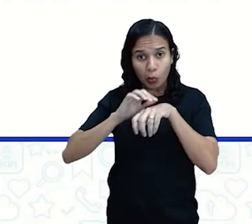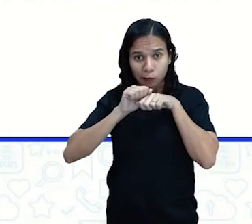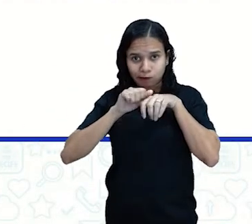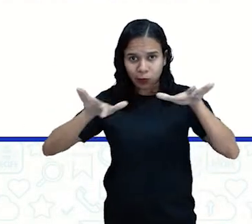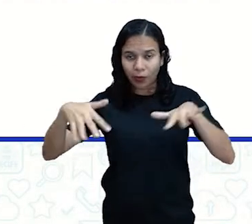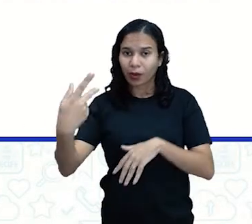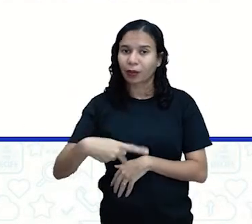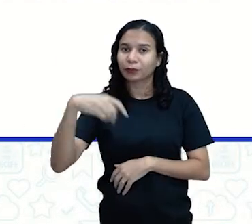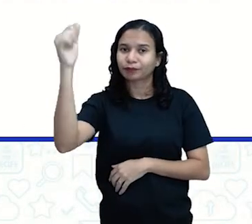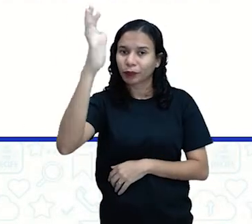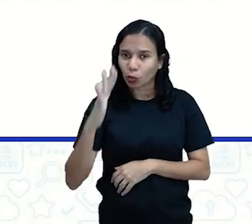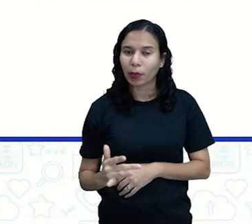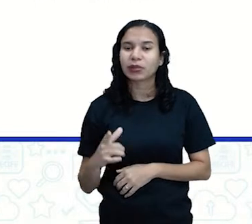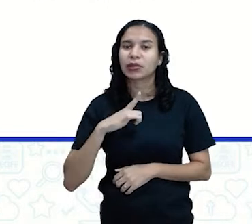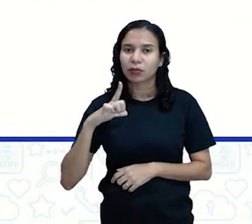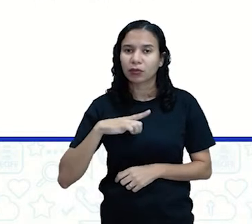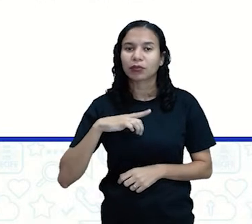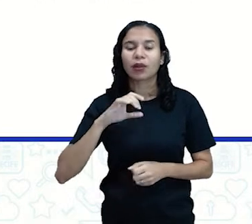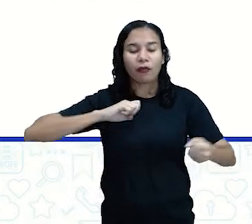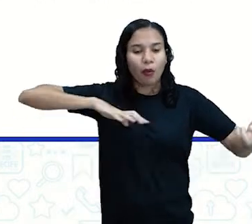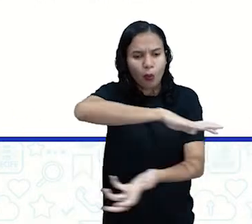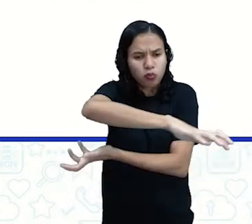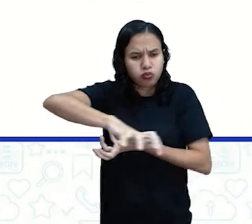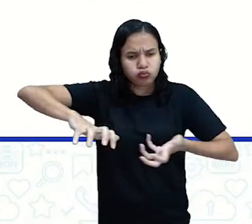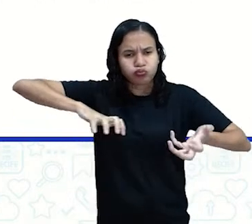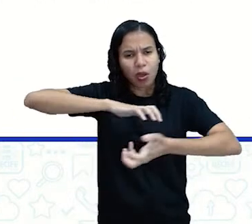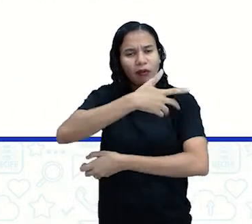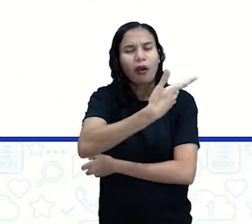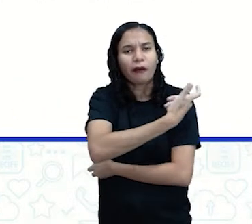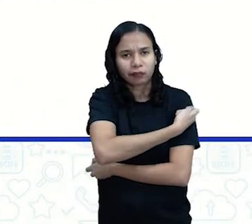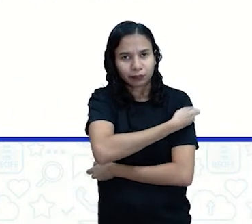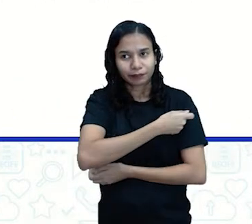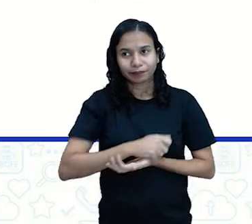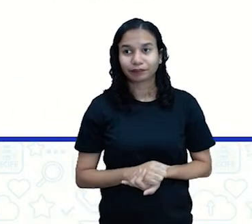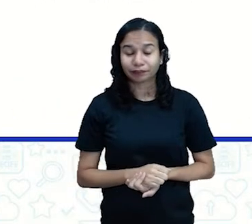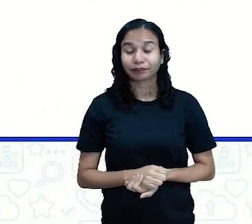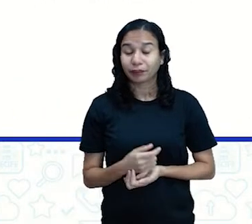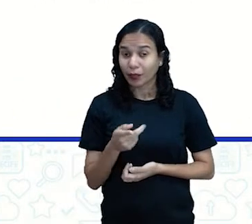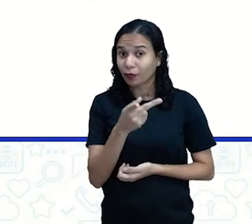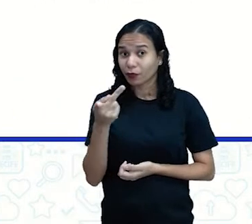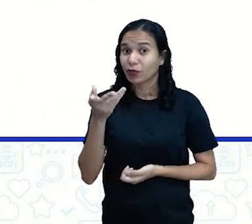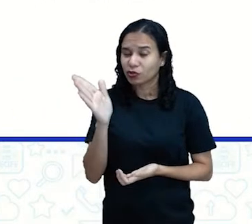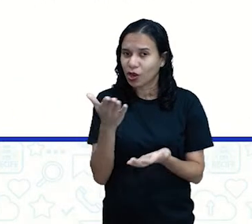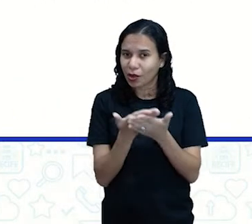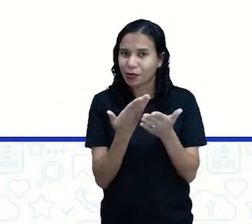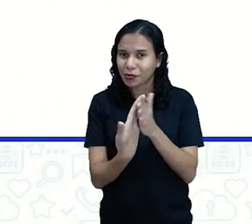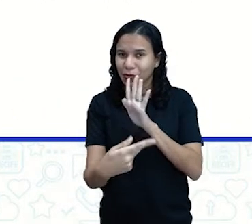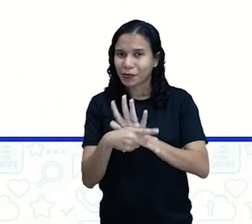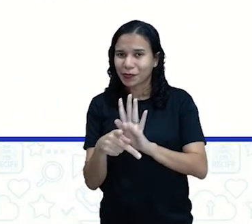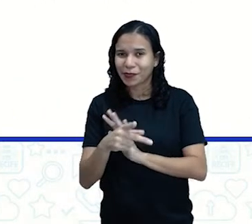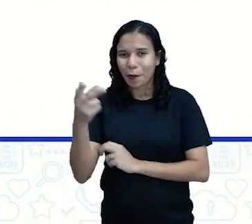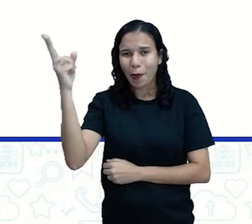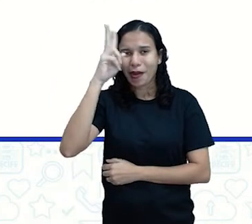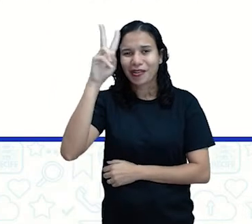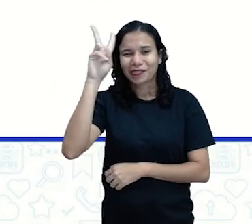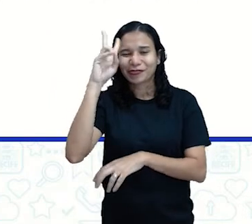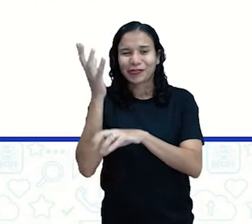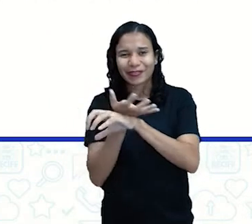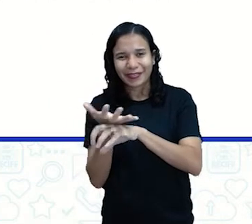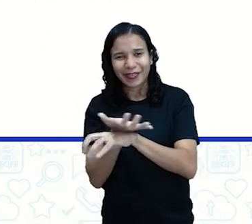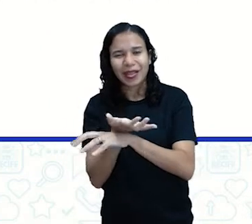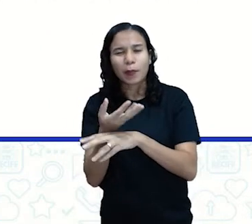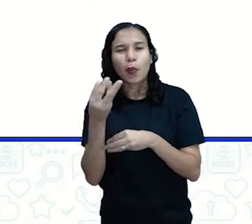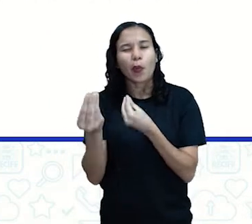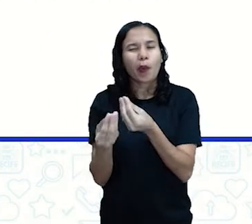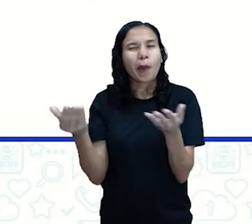no Brasil a revolta da vacina, tá? Que aí vocês estudam em história, mas aqui eu vou